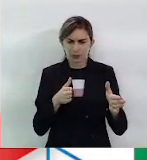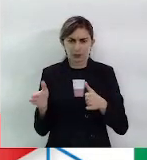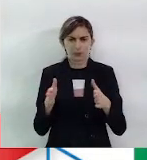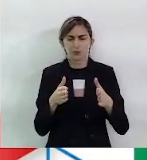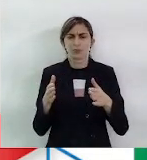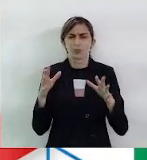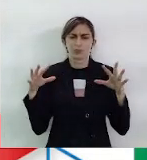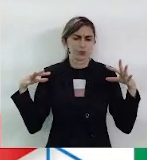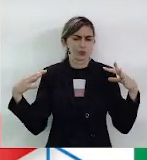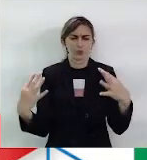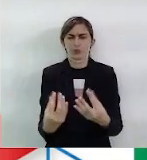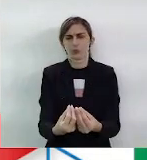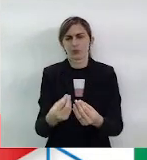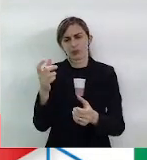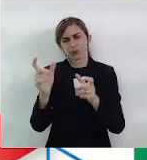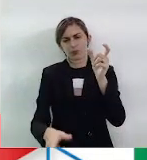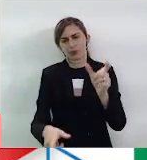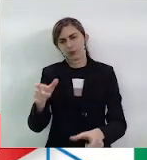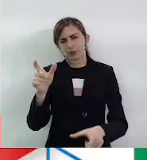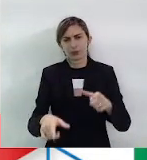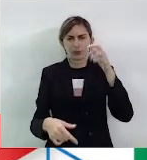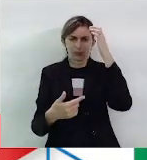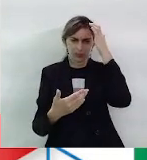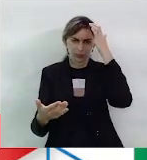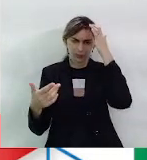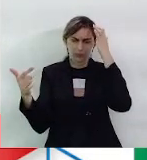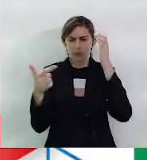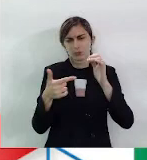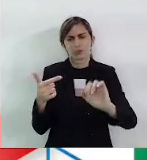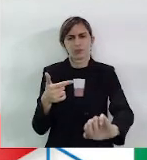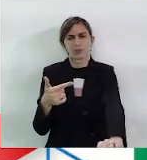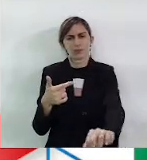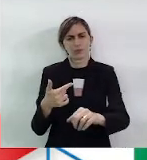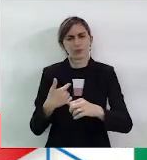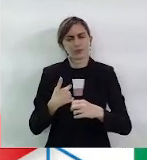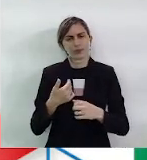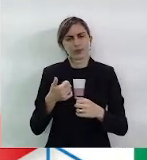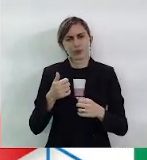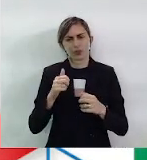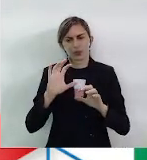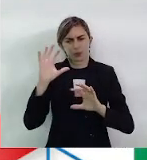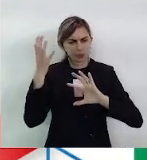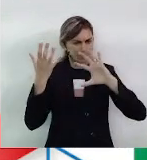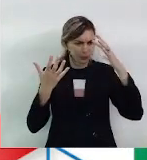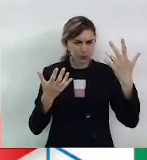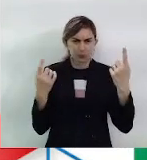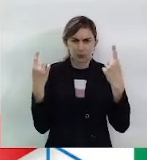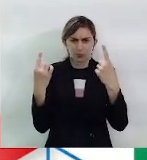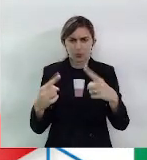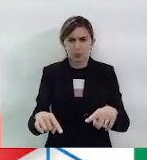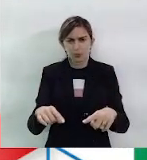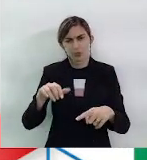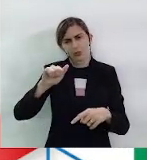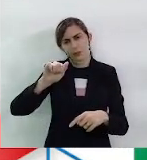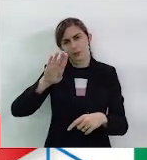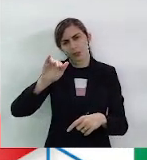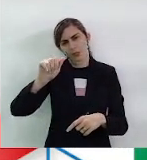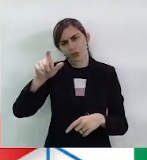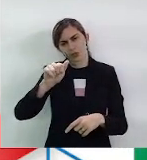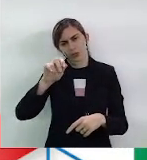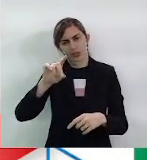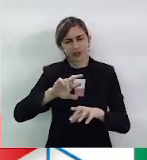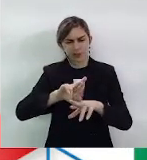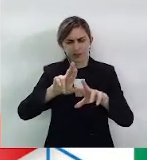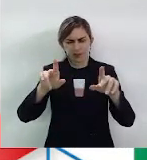a todos os cidadãos. Segundo, os atentados contra a embaixada